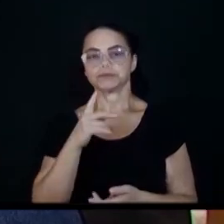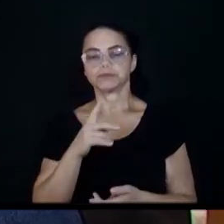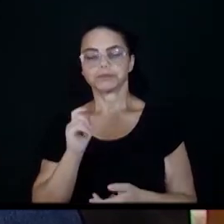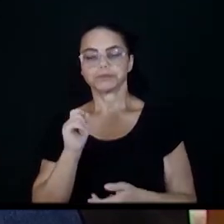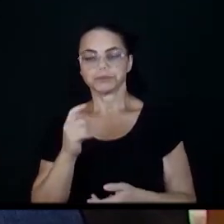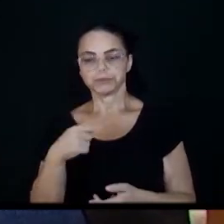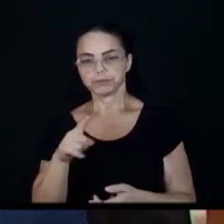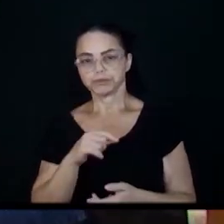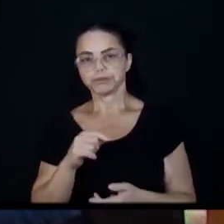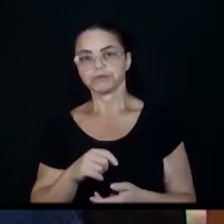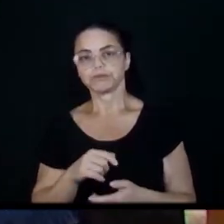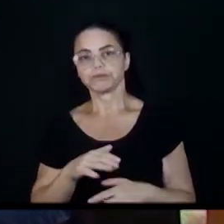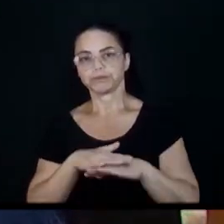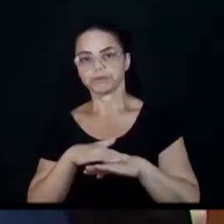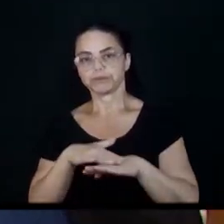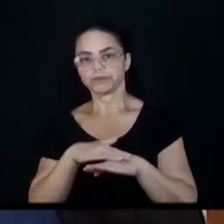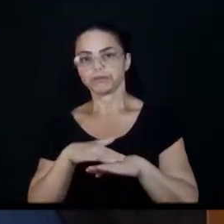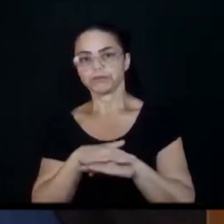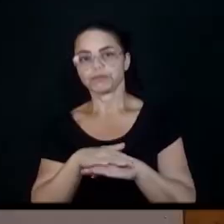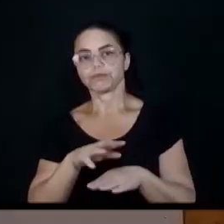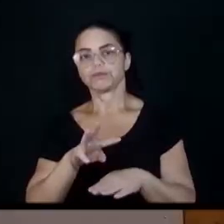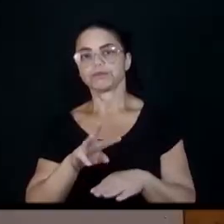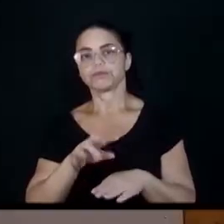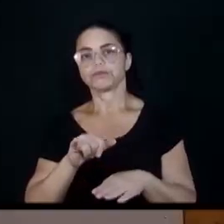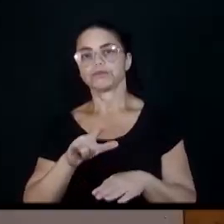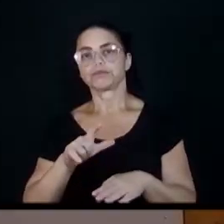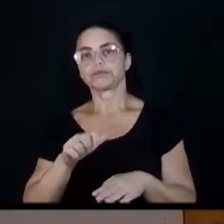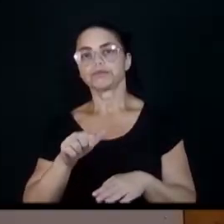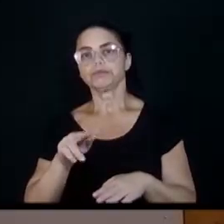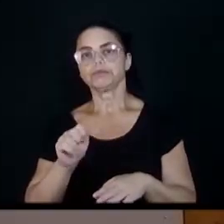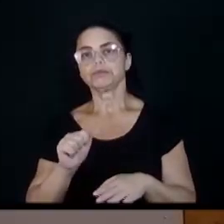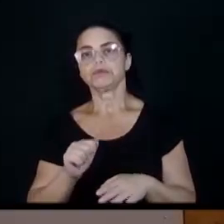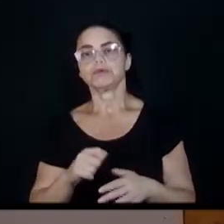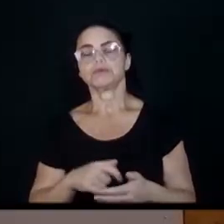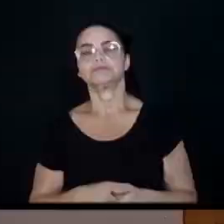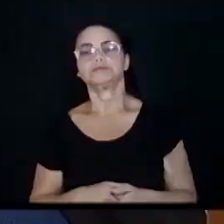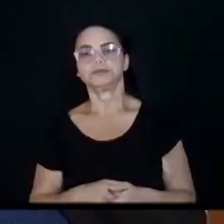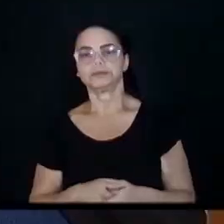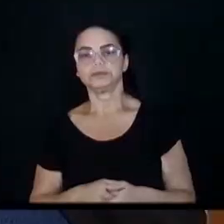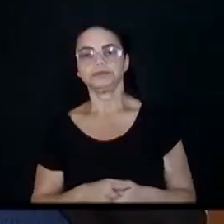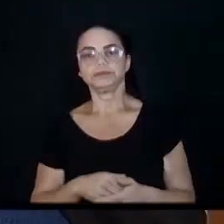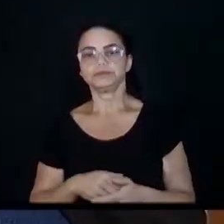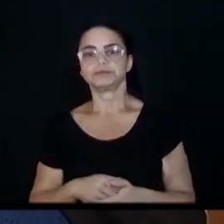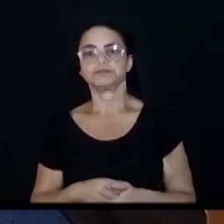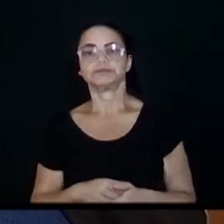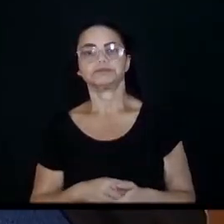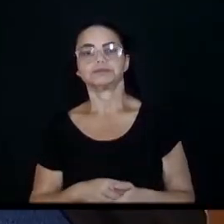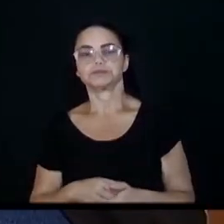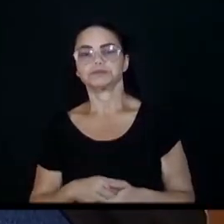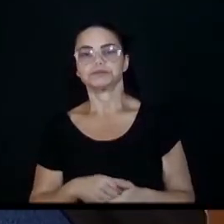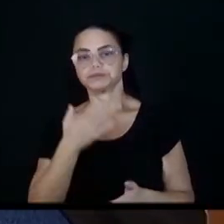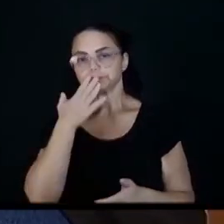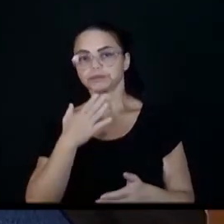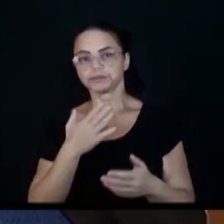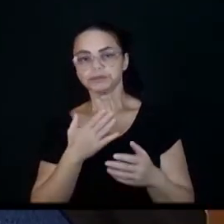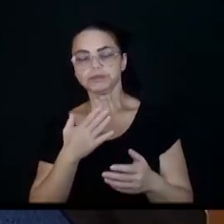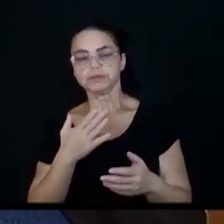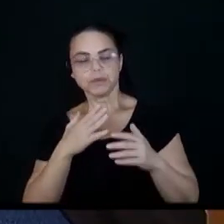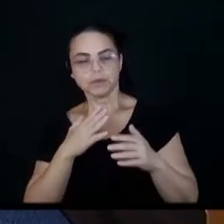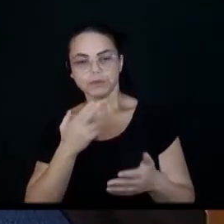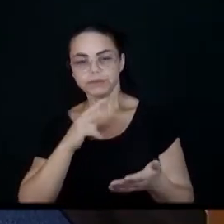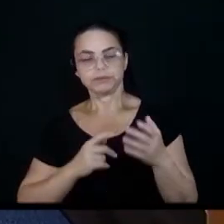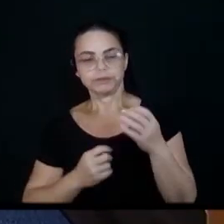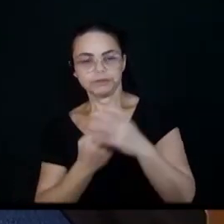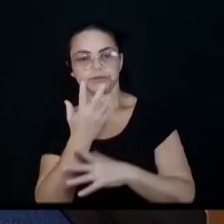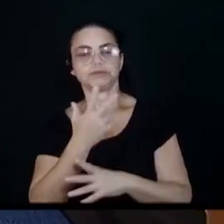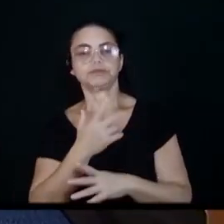conversou com o Williams, ele foi membro, né, foi cria assim também de projeto social, e